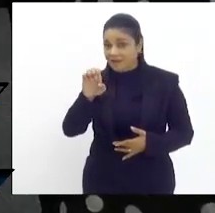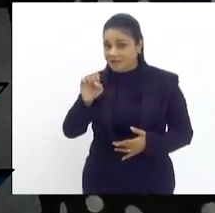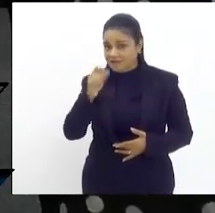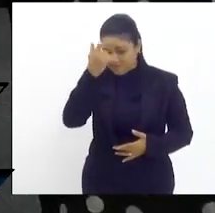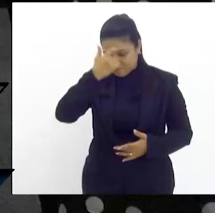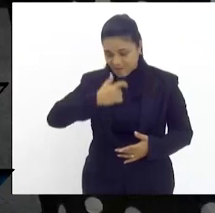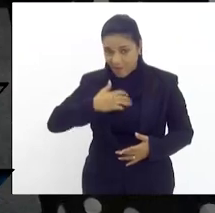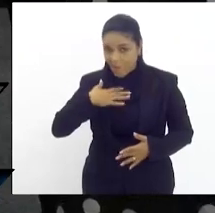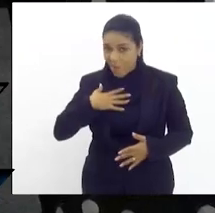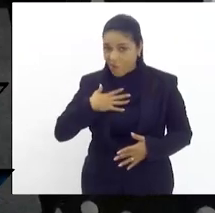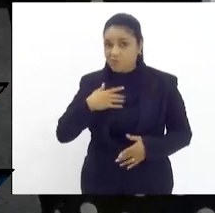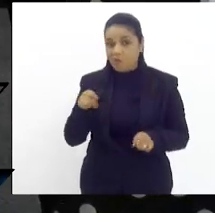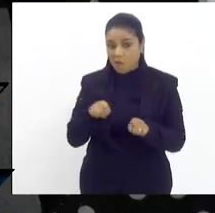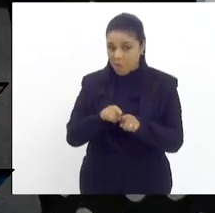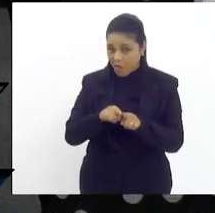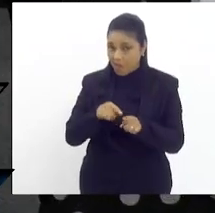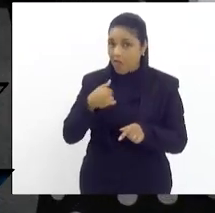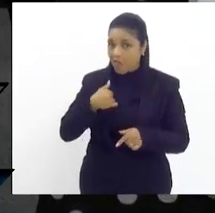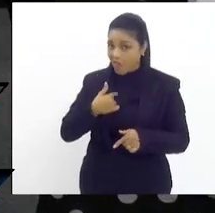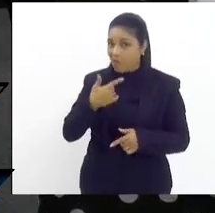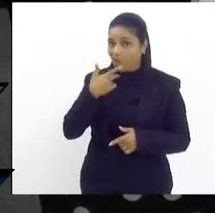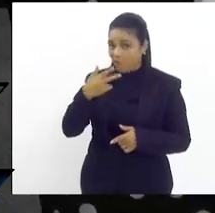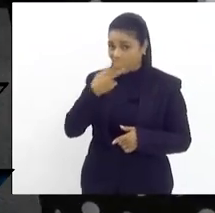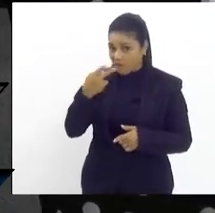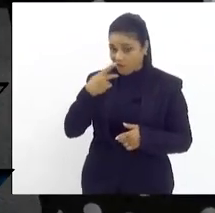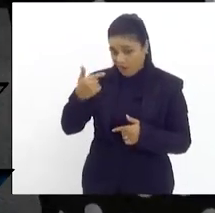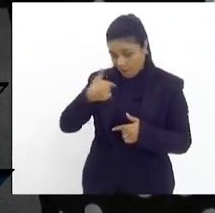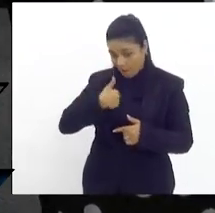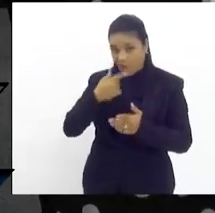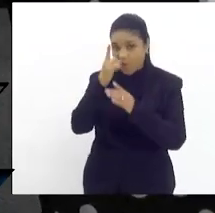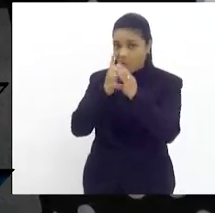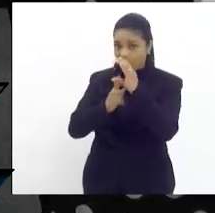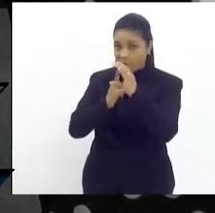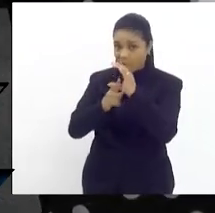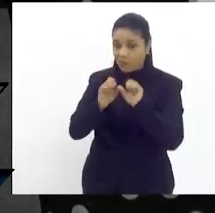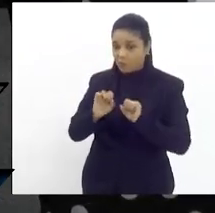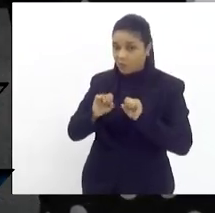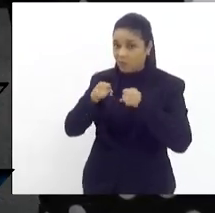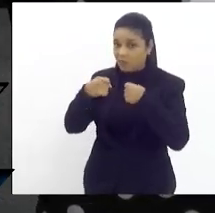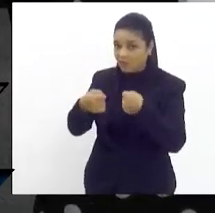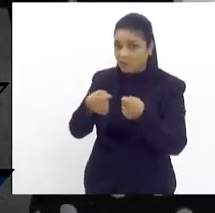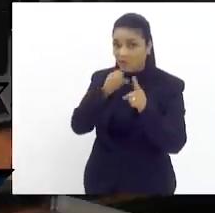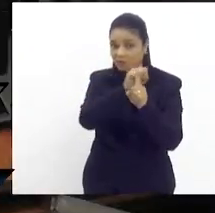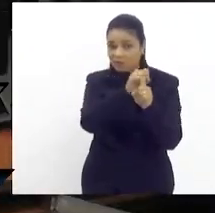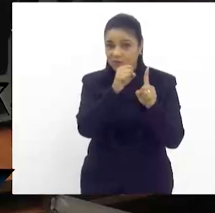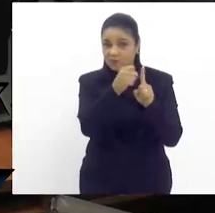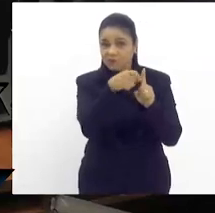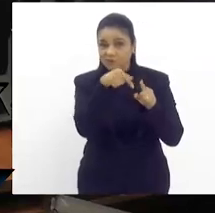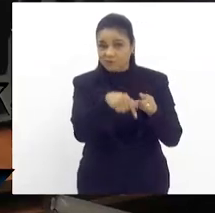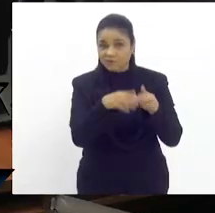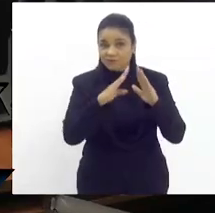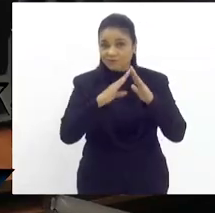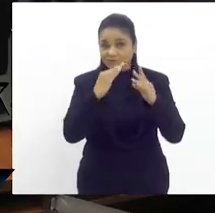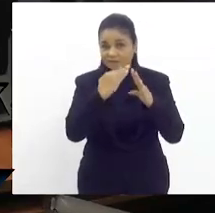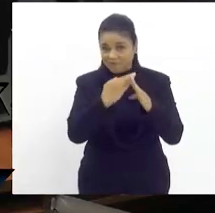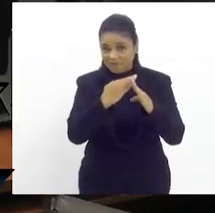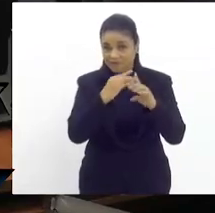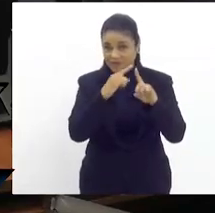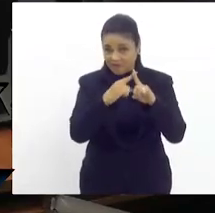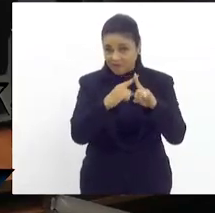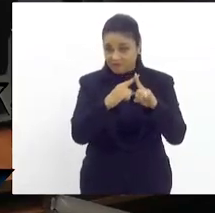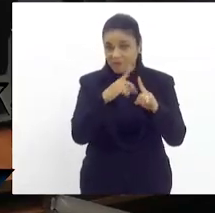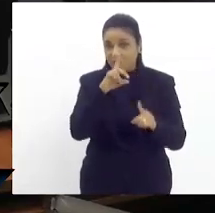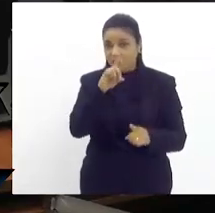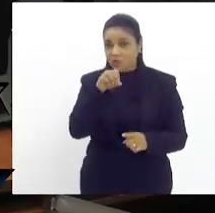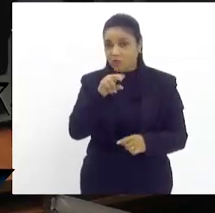de ser taxado também como comunista tá defendendo a doutrina social da igreja para discutir